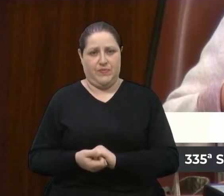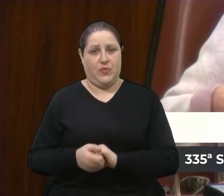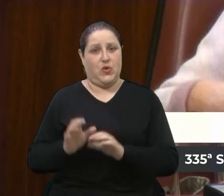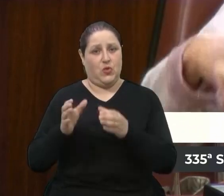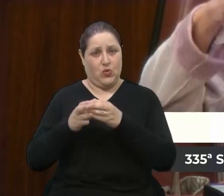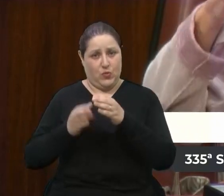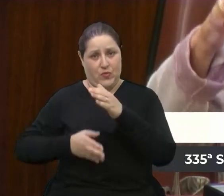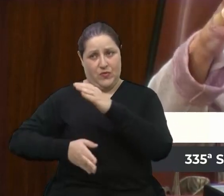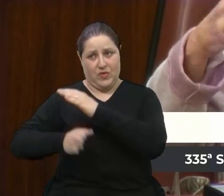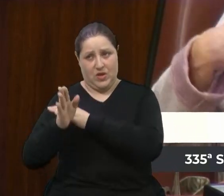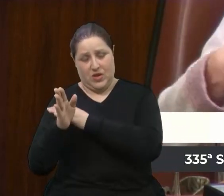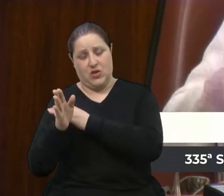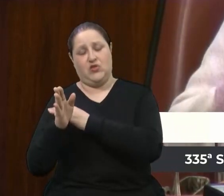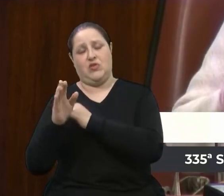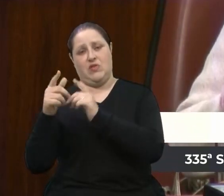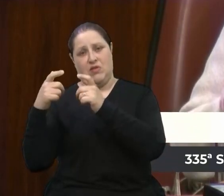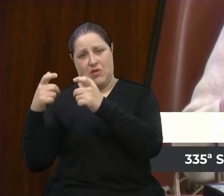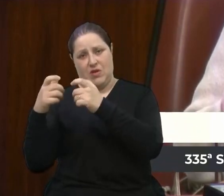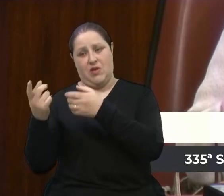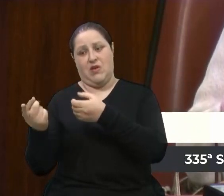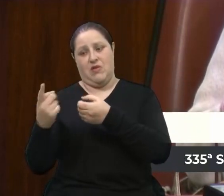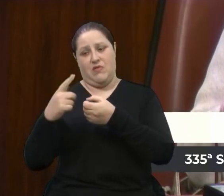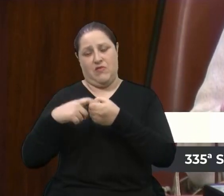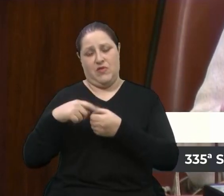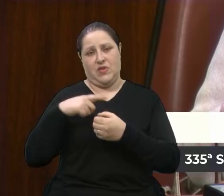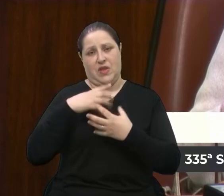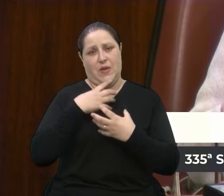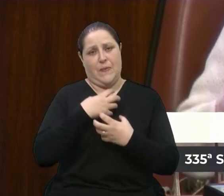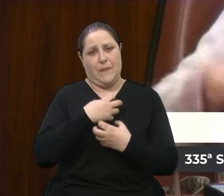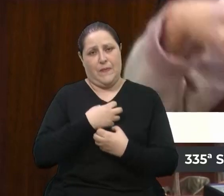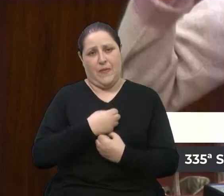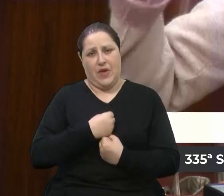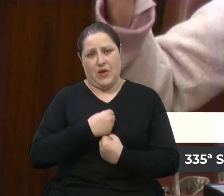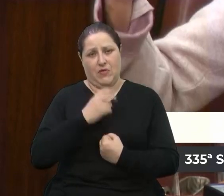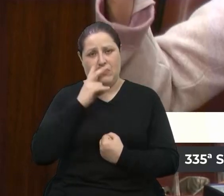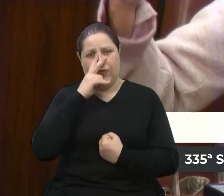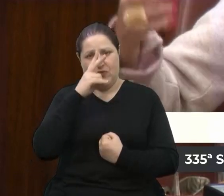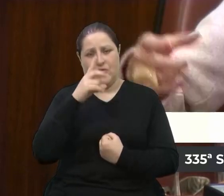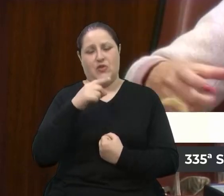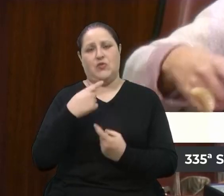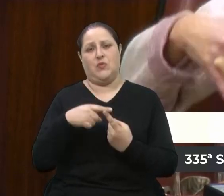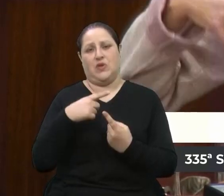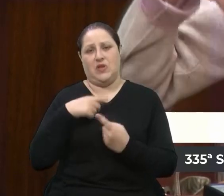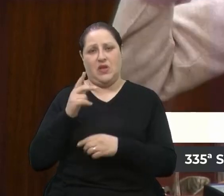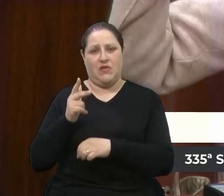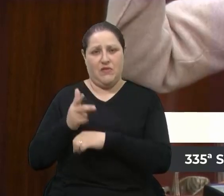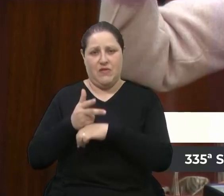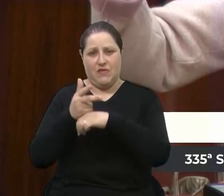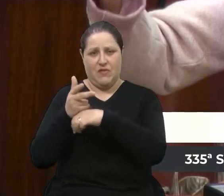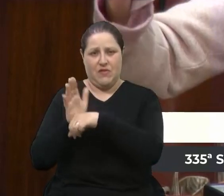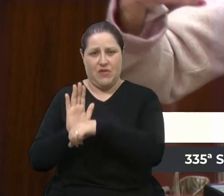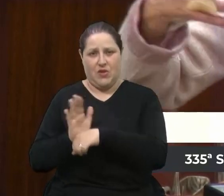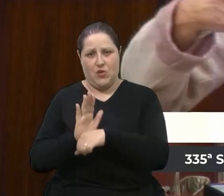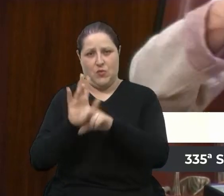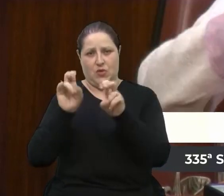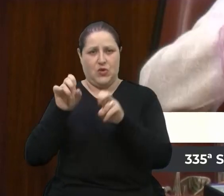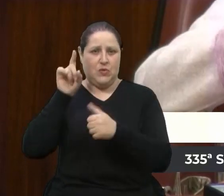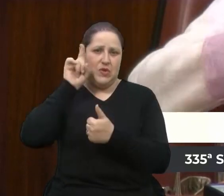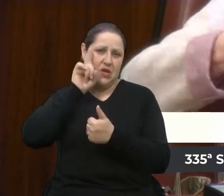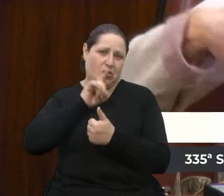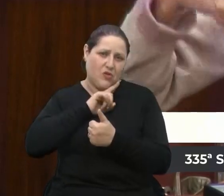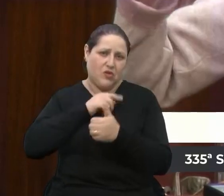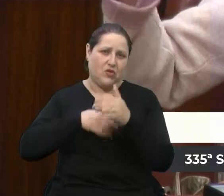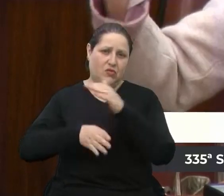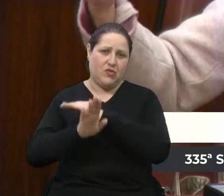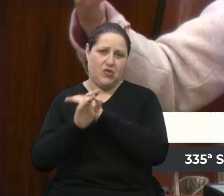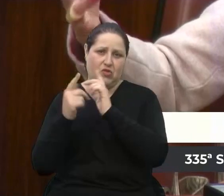voltaram, uma mágoa muito grande é que tem filmes sobre os Estados Unidos, que foi para a